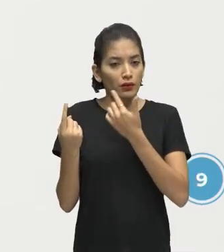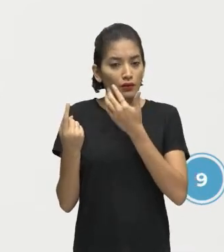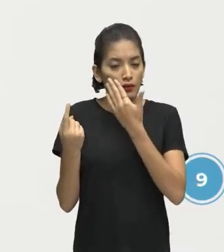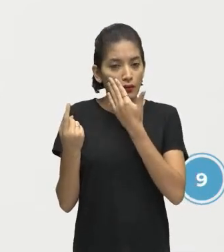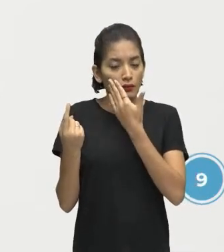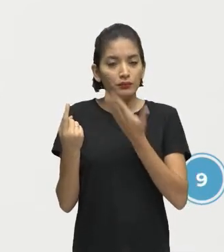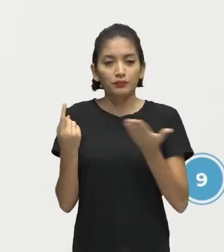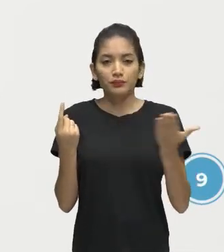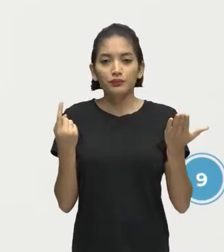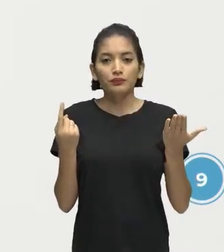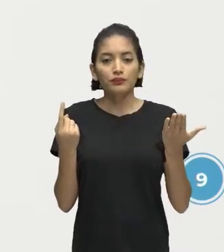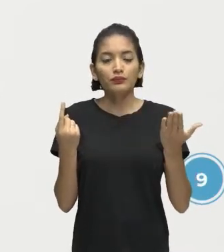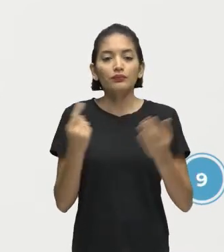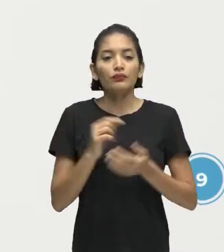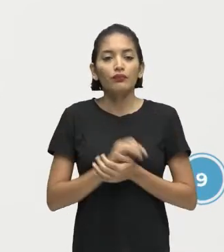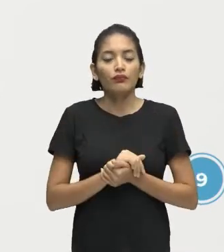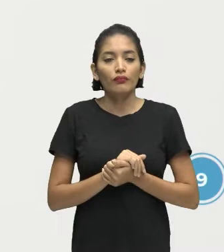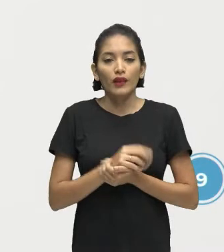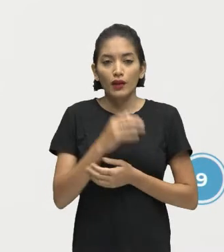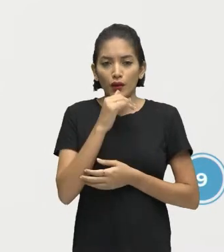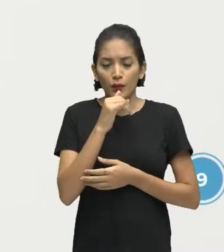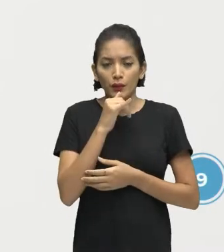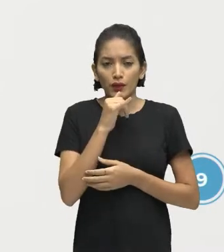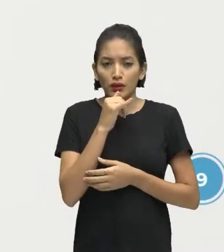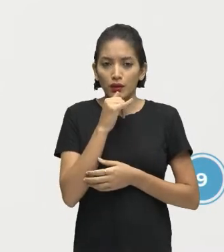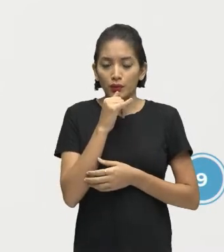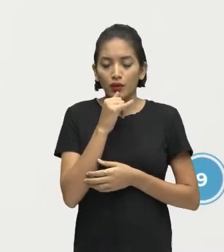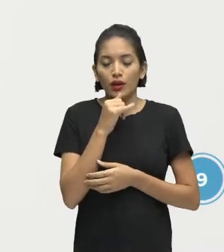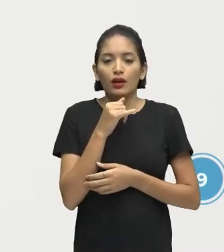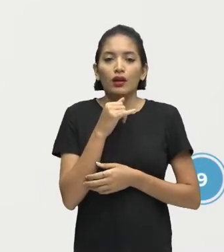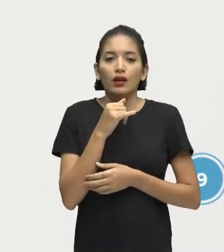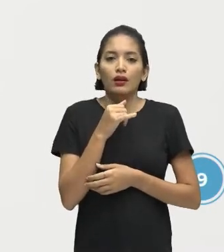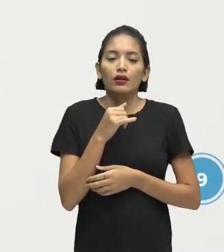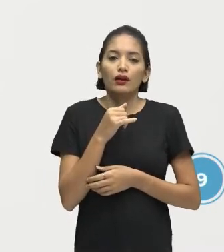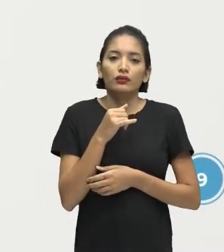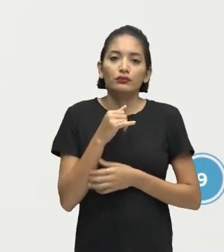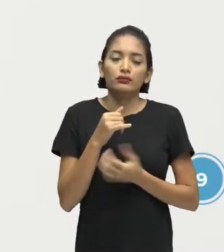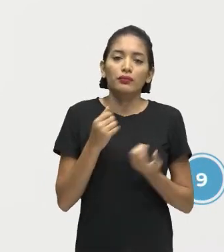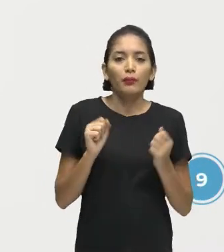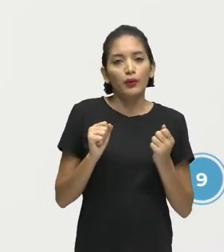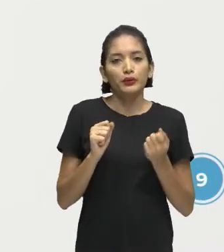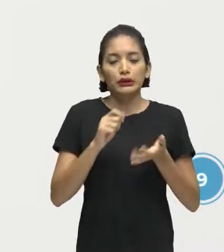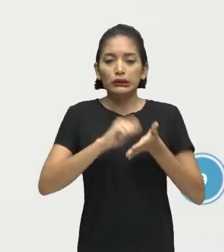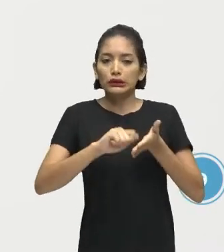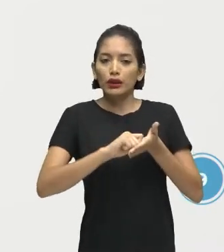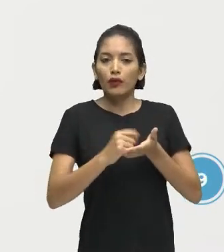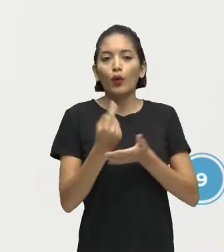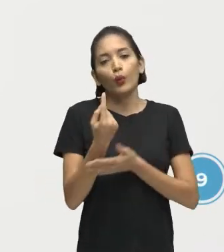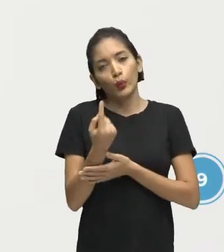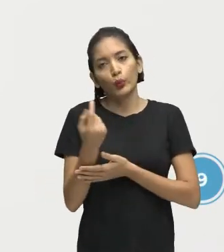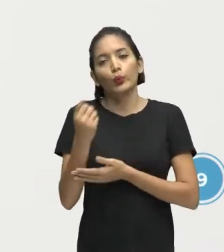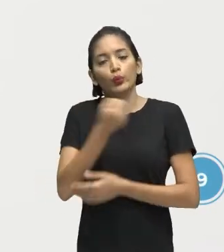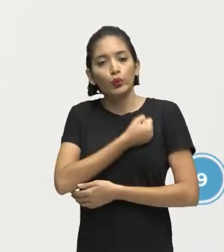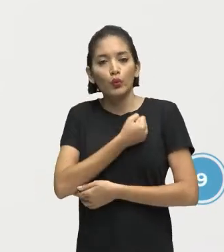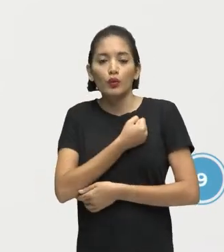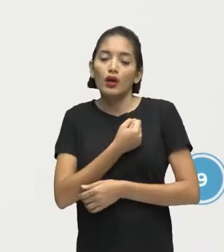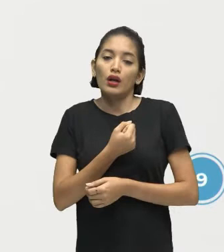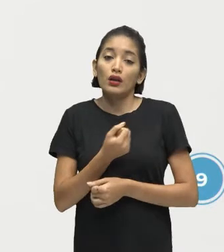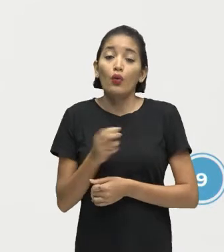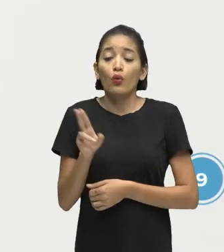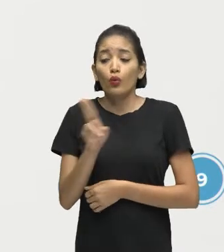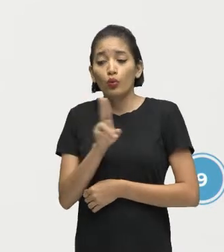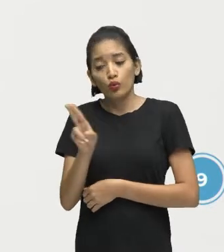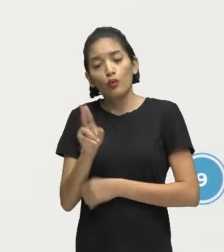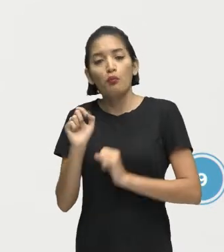Então, ao invés de eu escrever um número, eu posso dizer que esse valor é x. Então, temos